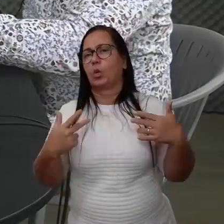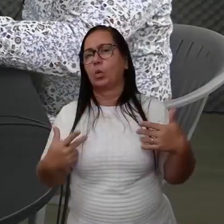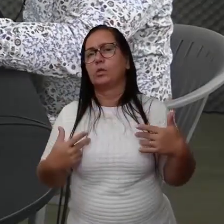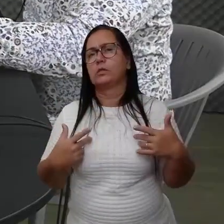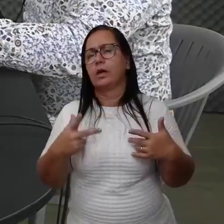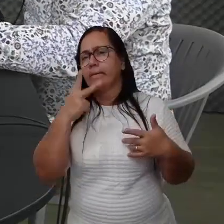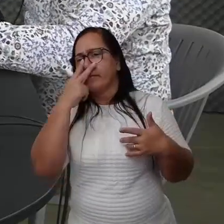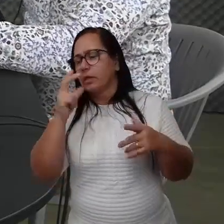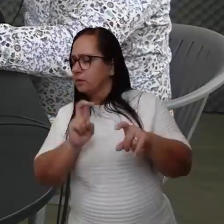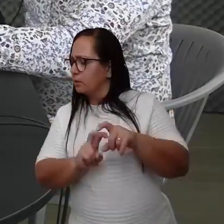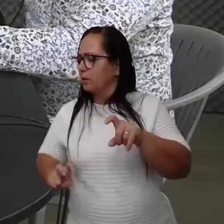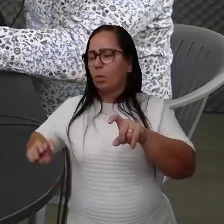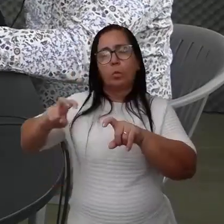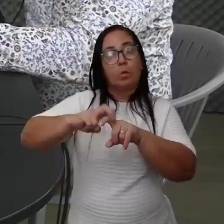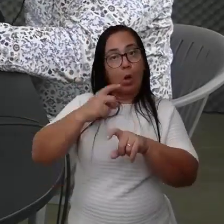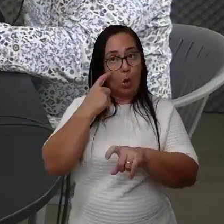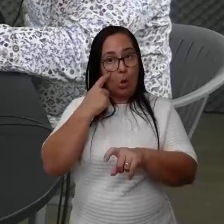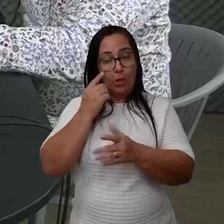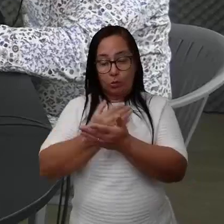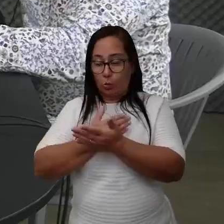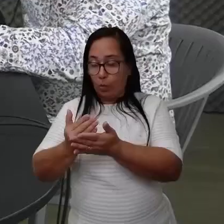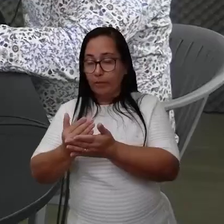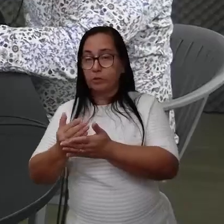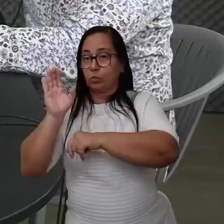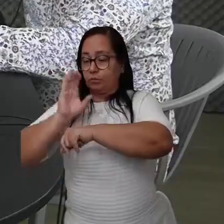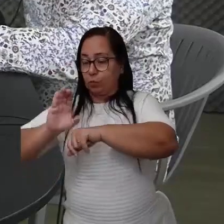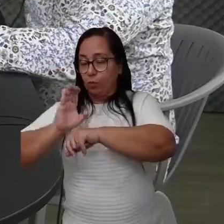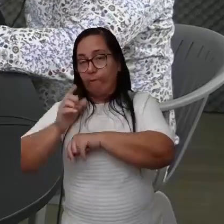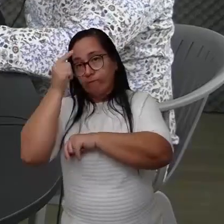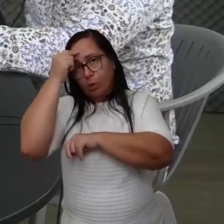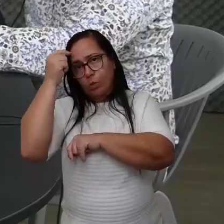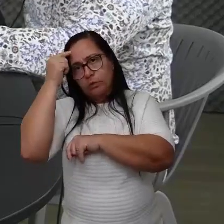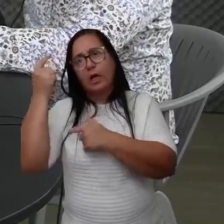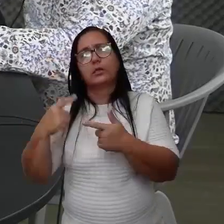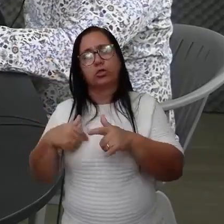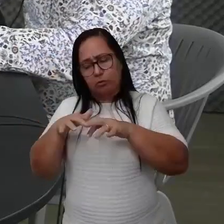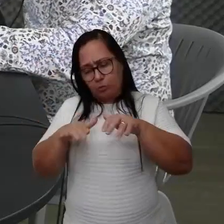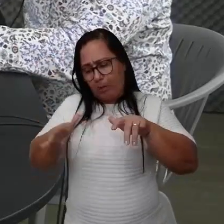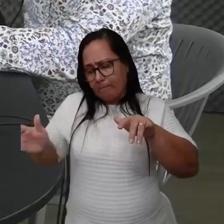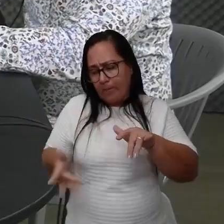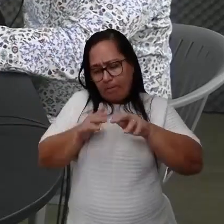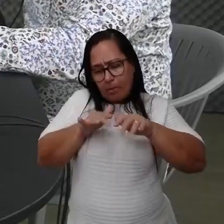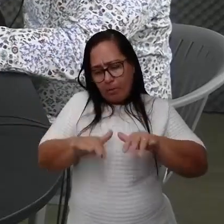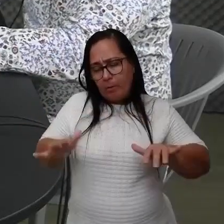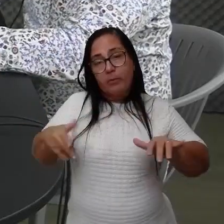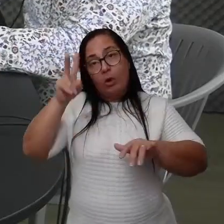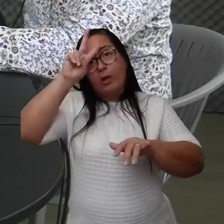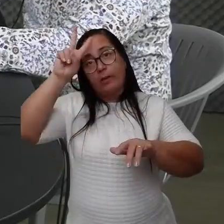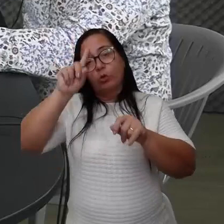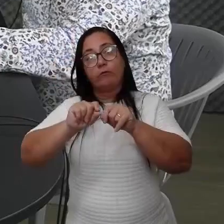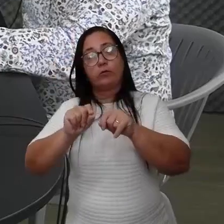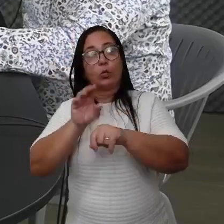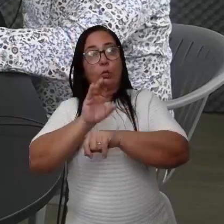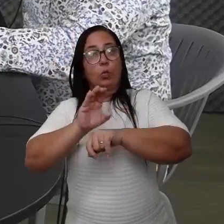um salto. No início da nossa formação, a gente começou mesmo com a máquina de escrever. Eu lembro que eu fiz um curso no Senac, antes de